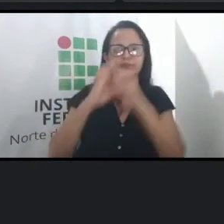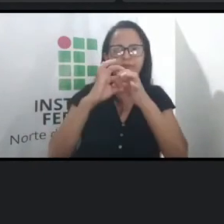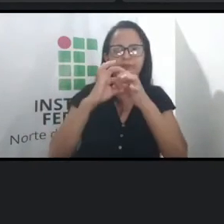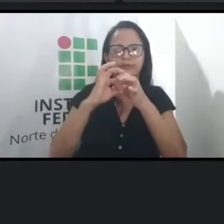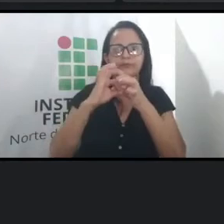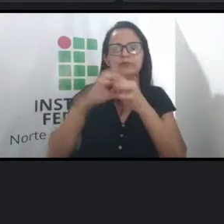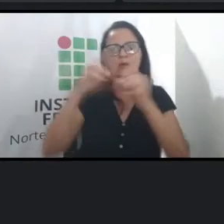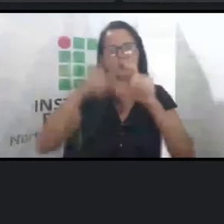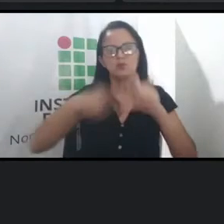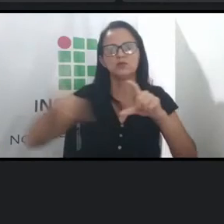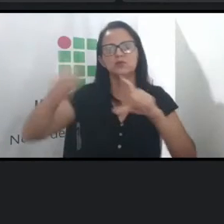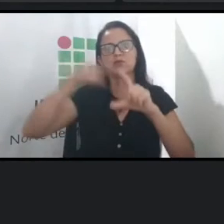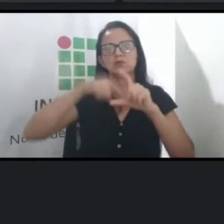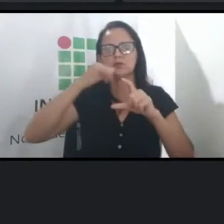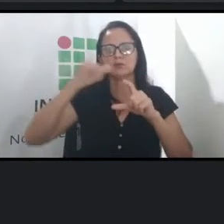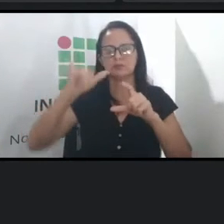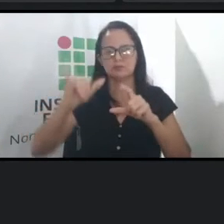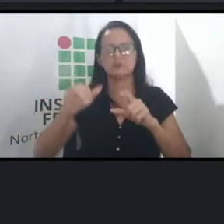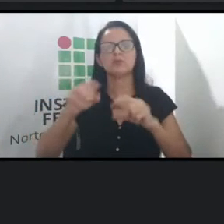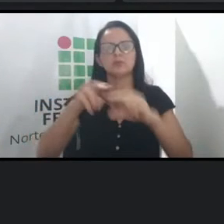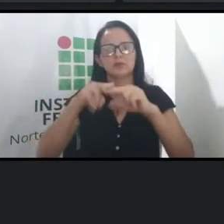com